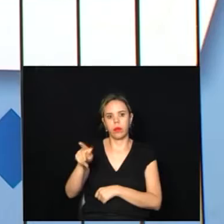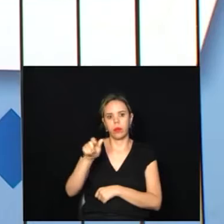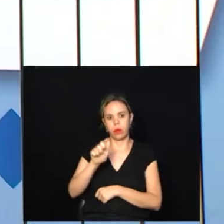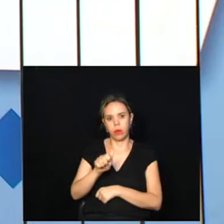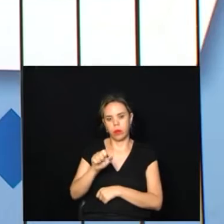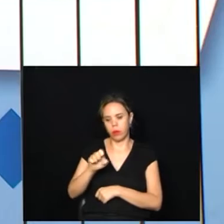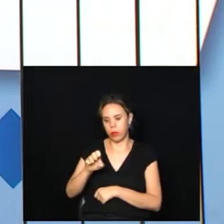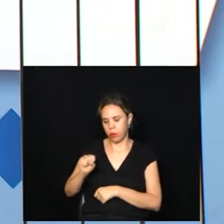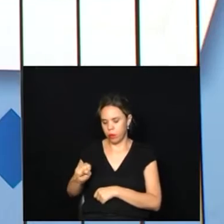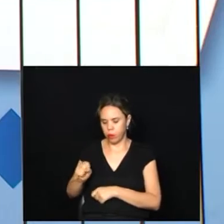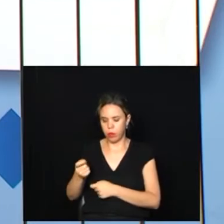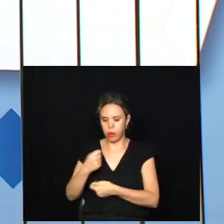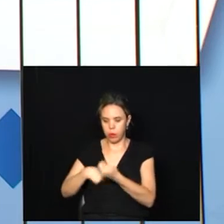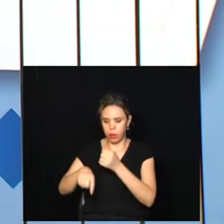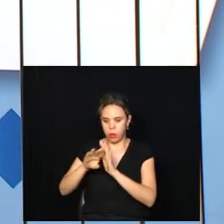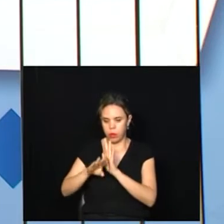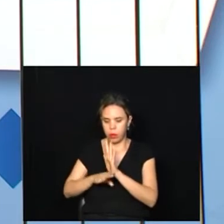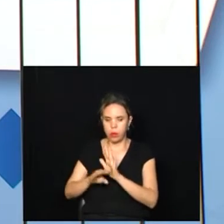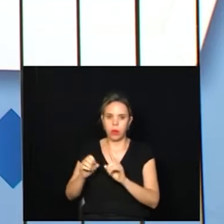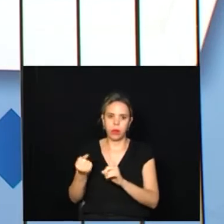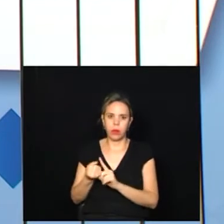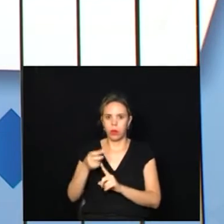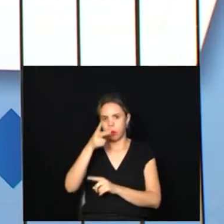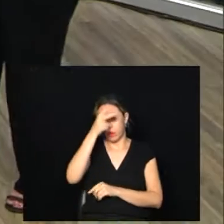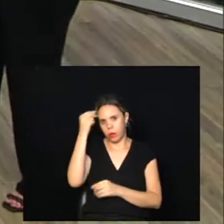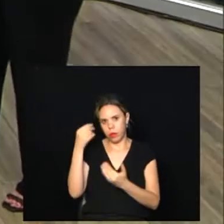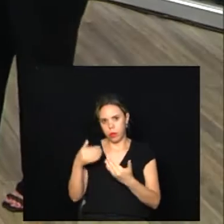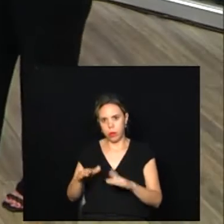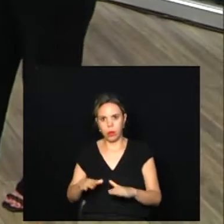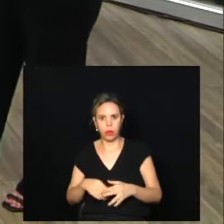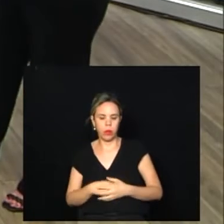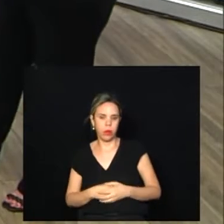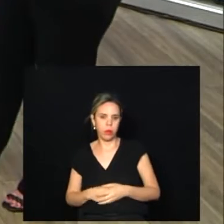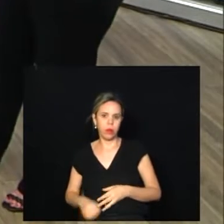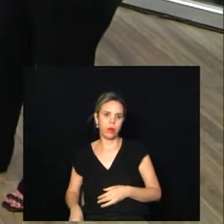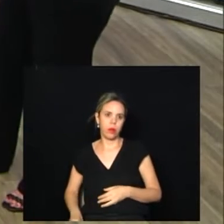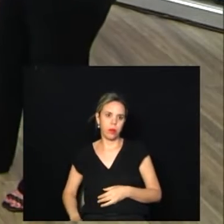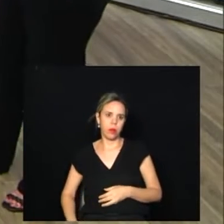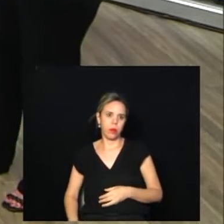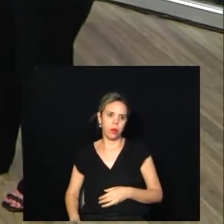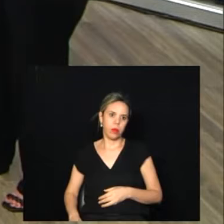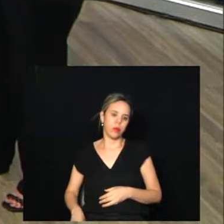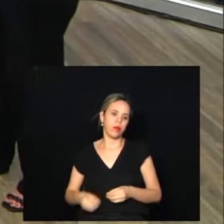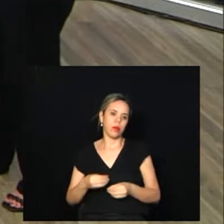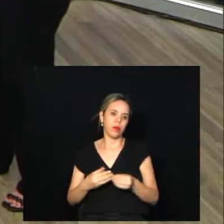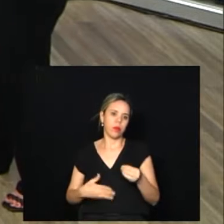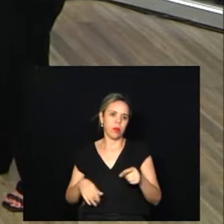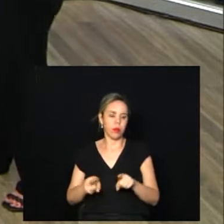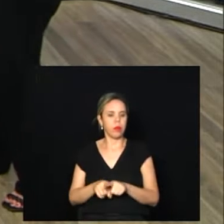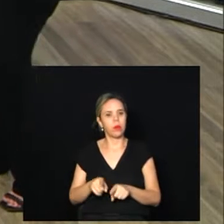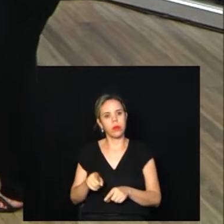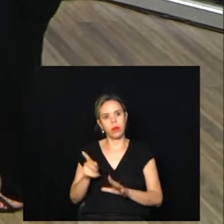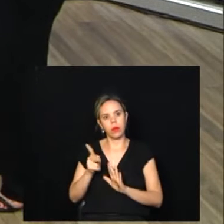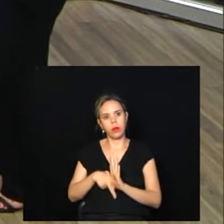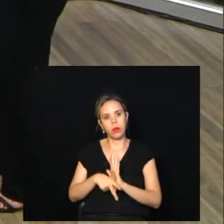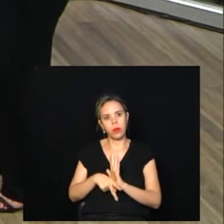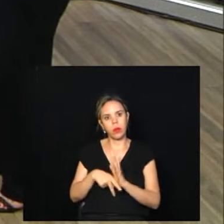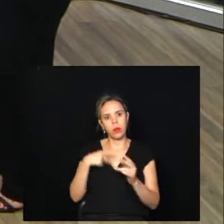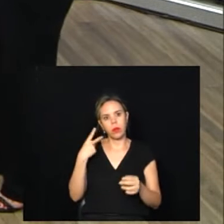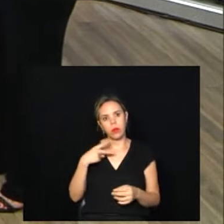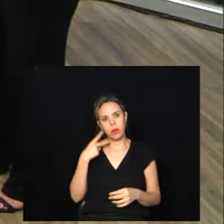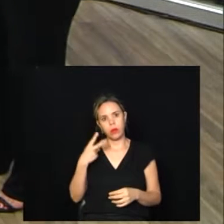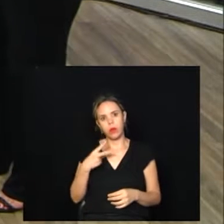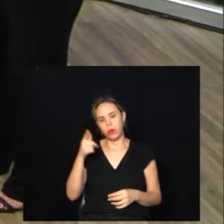Ativação Econômica e Social, lançado pela Prefeitura. Agora, Mirna Abreu, estava na pauta do dia também um projeto do